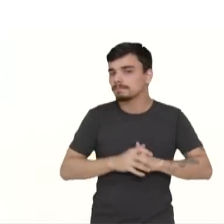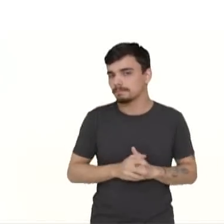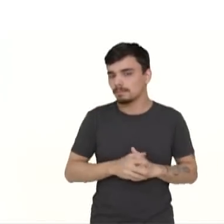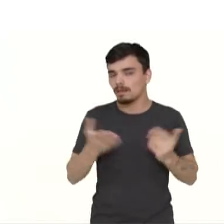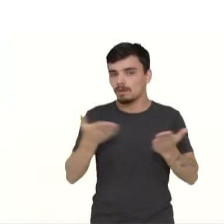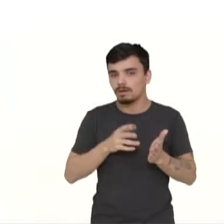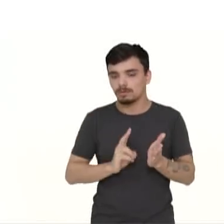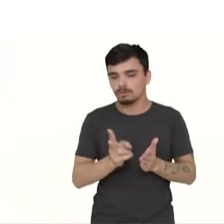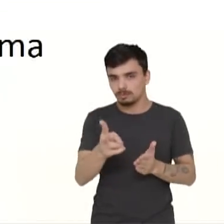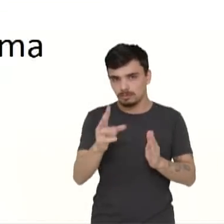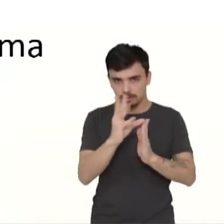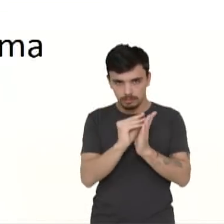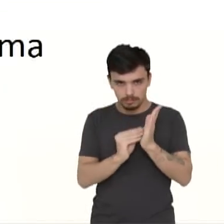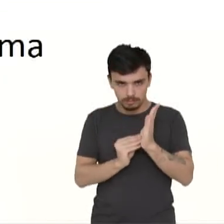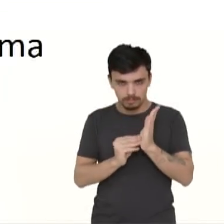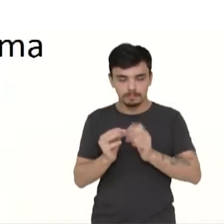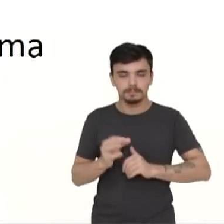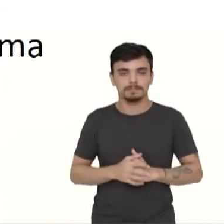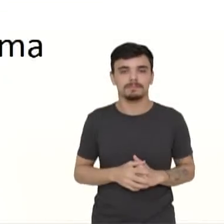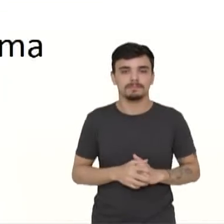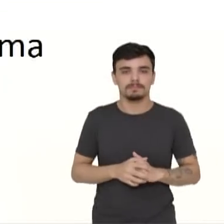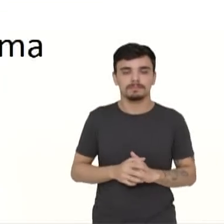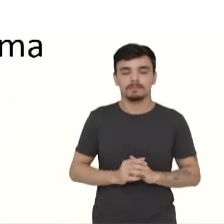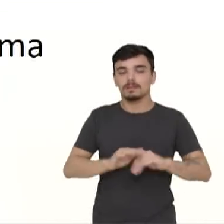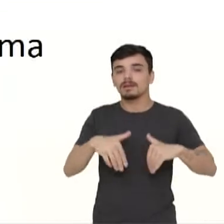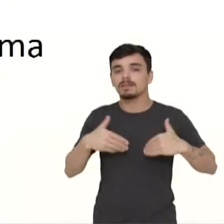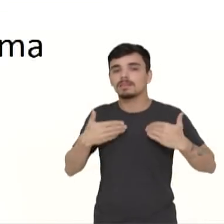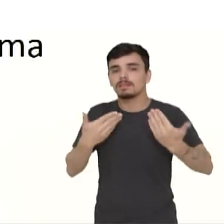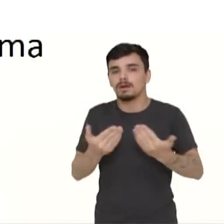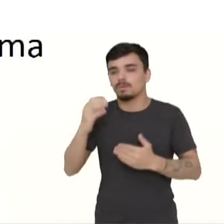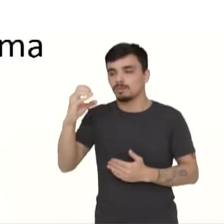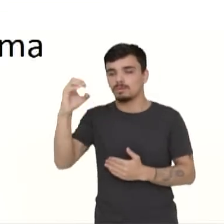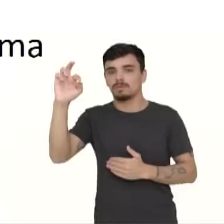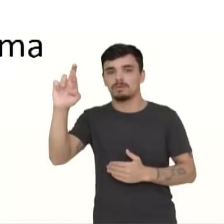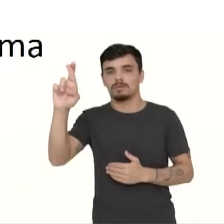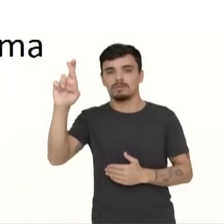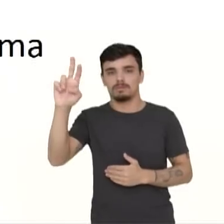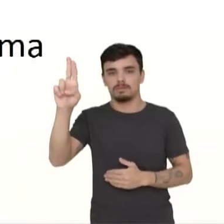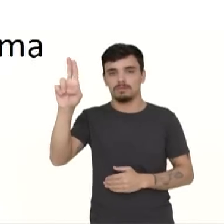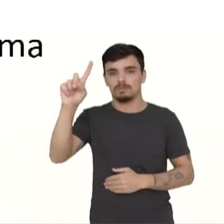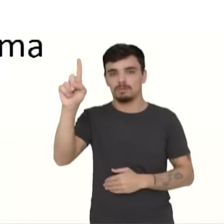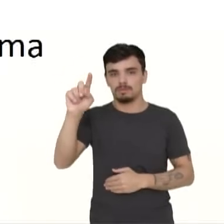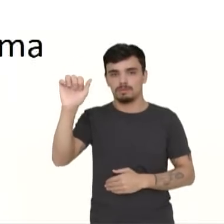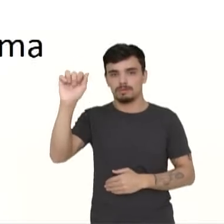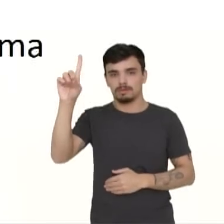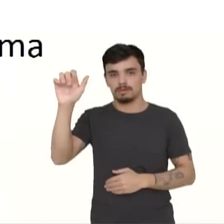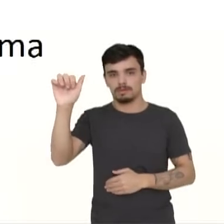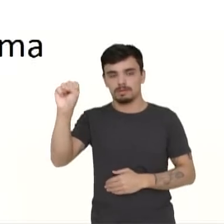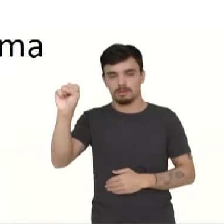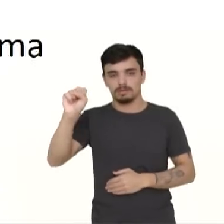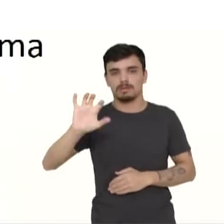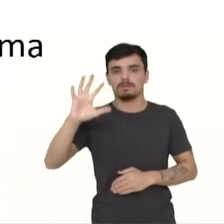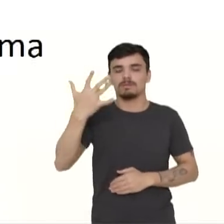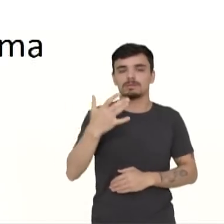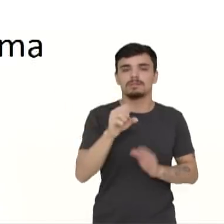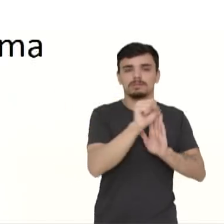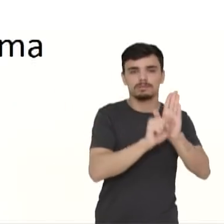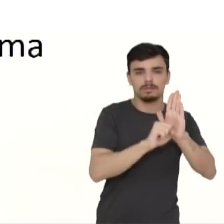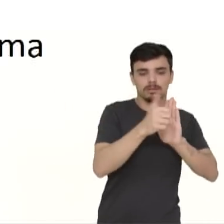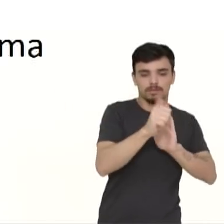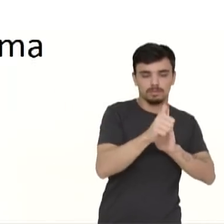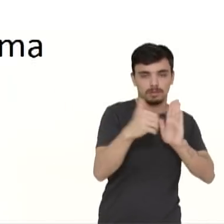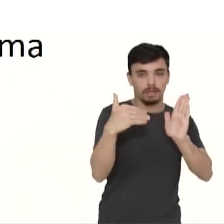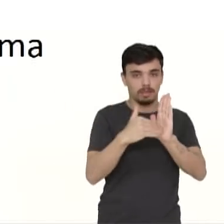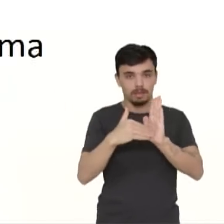adiante com o nosso conteúdo? Bom, as cruzadas, elas vão ocorrer entre o século XI e o